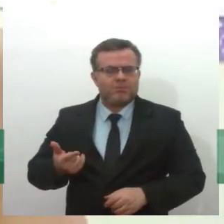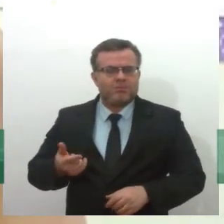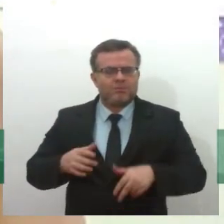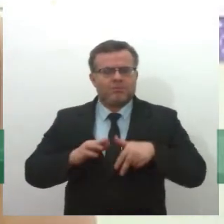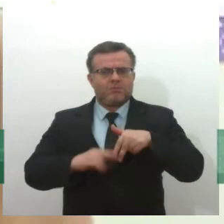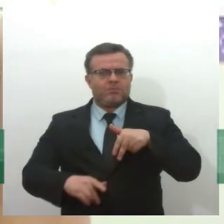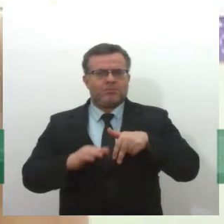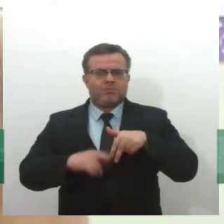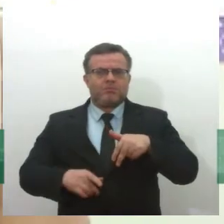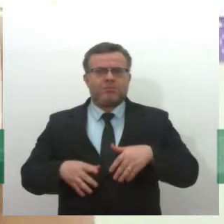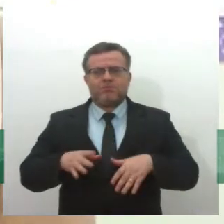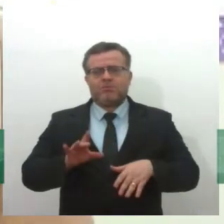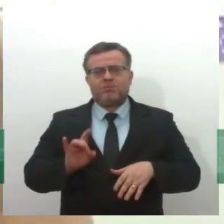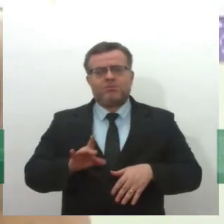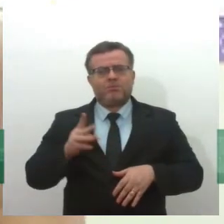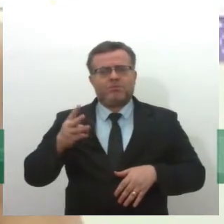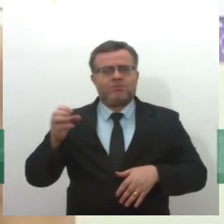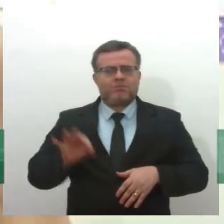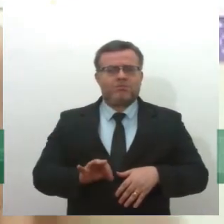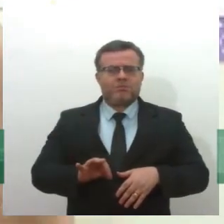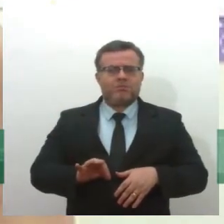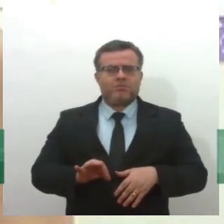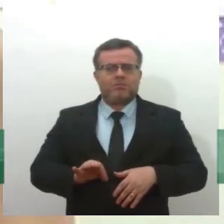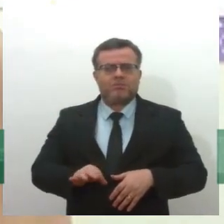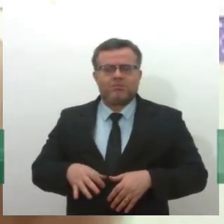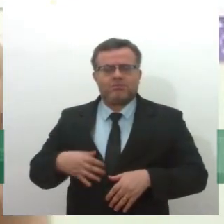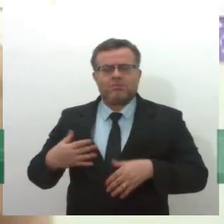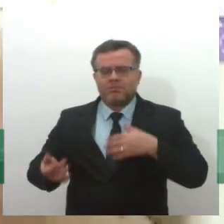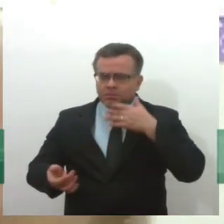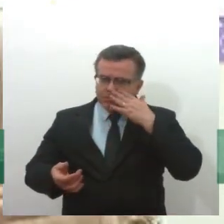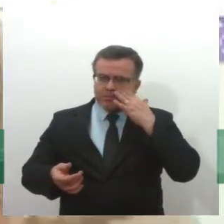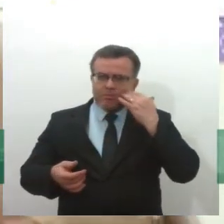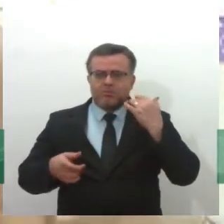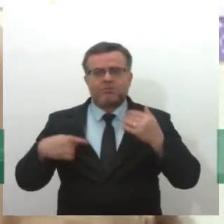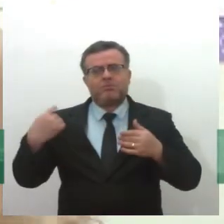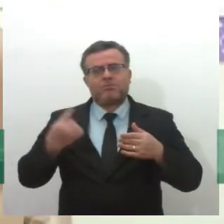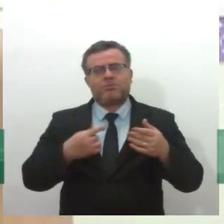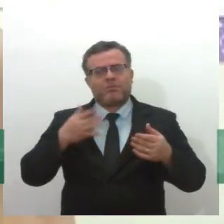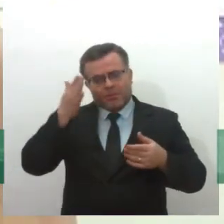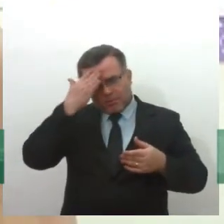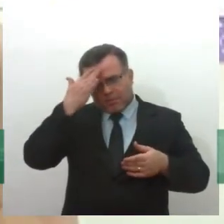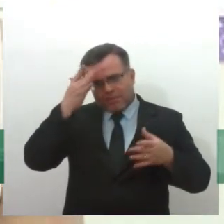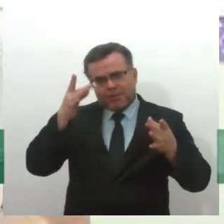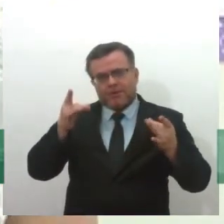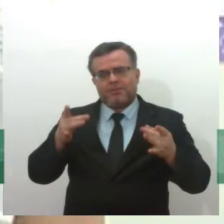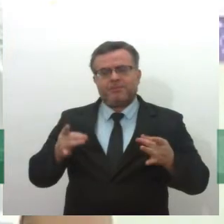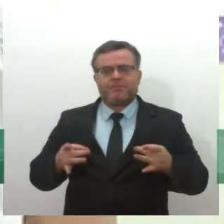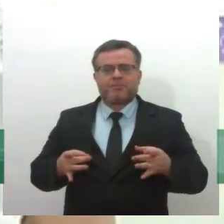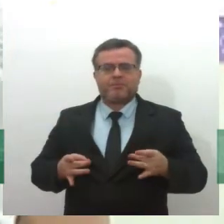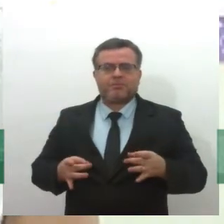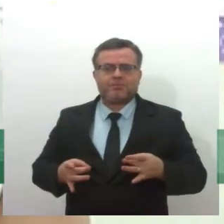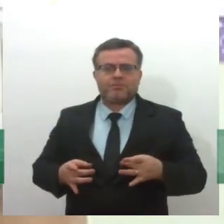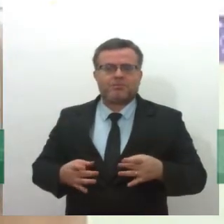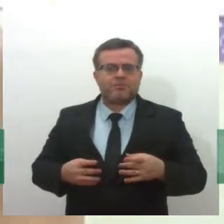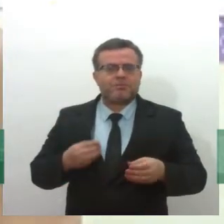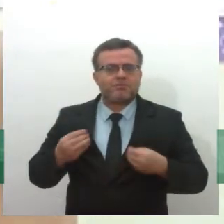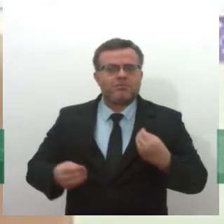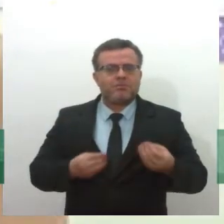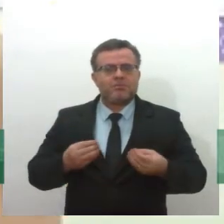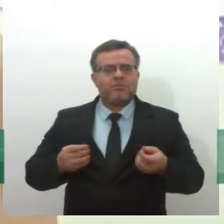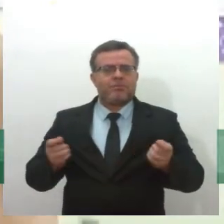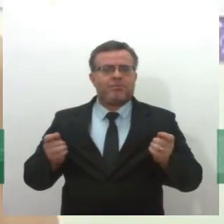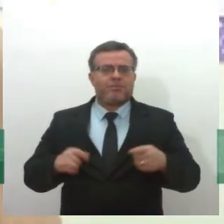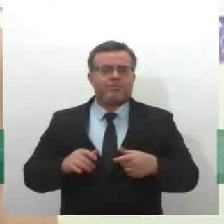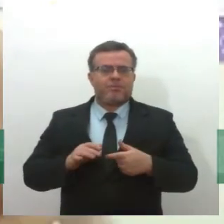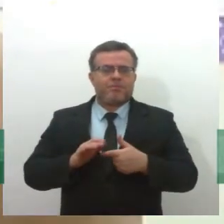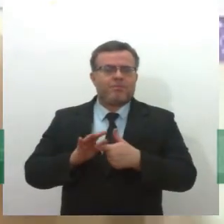de 30%, seja homem, seja de mulheres. Então, essas leituras, esses detalhes que estão por trás, são questões muito importantes